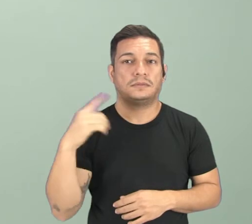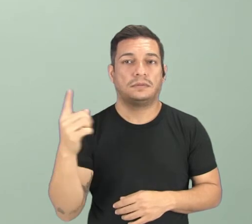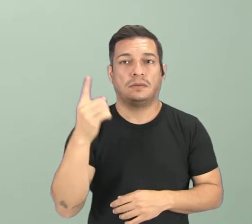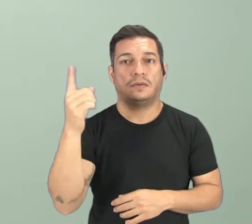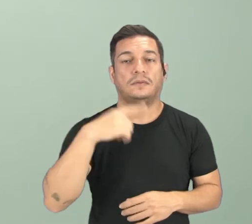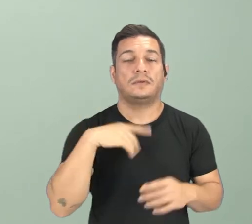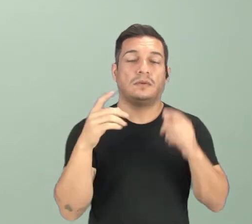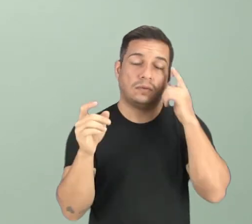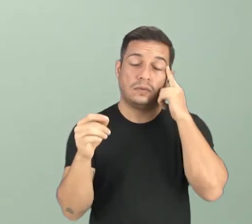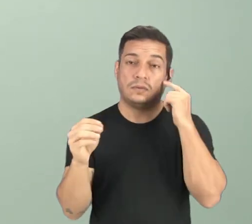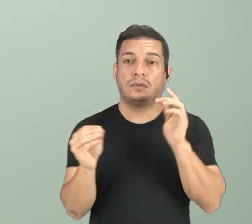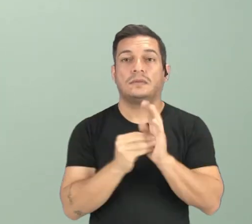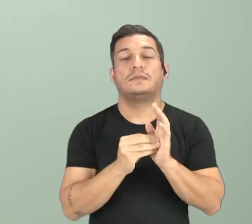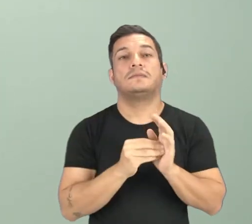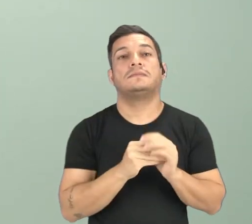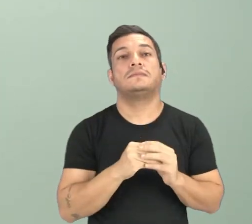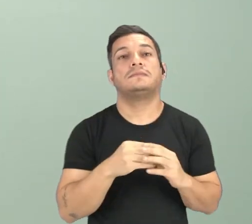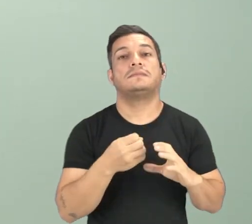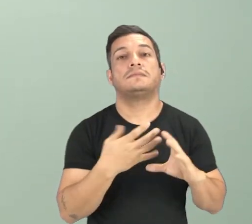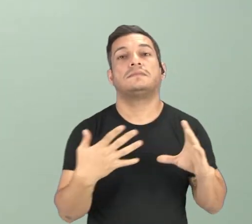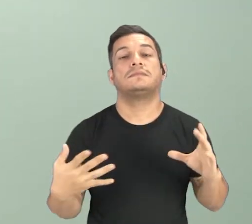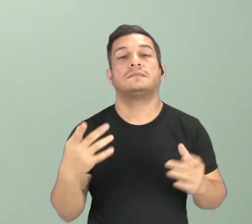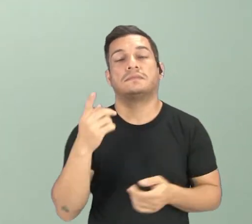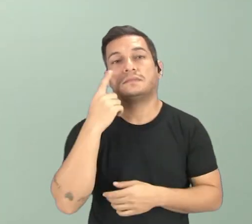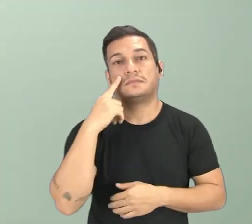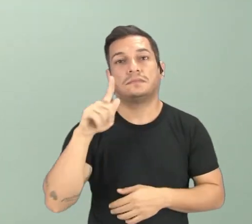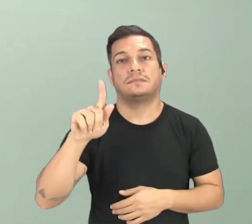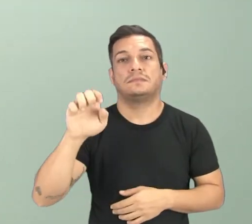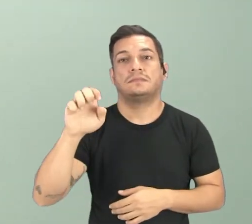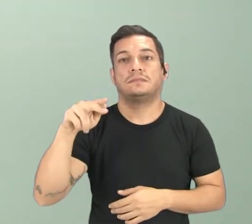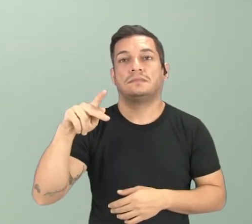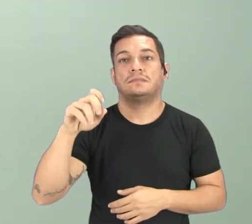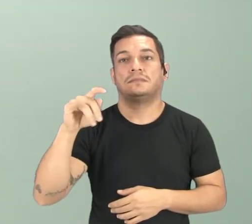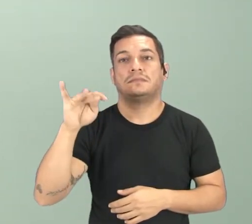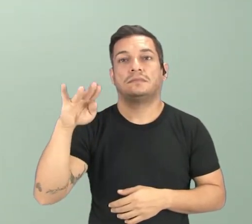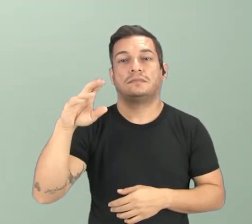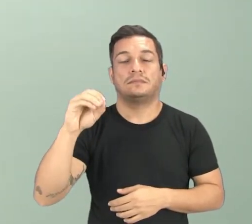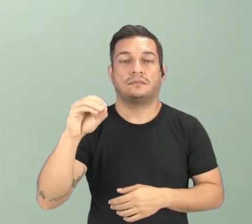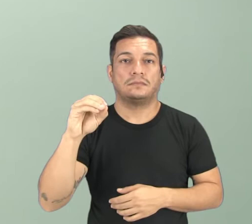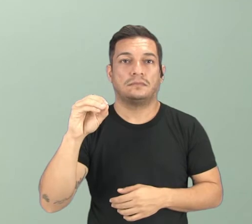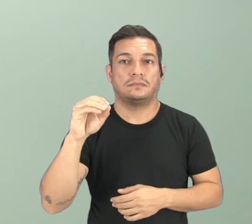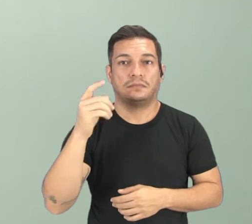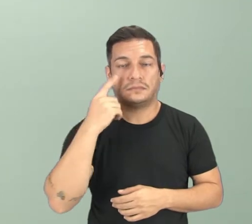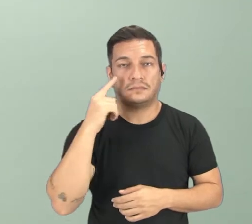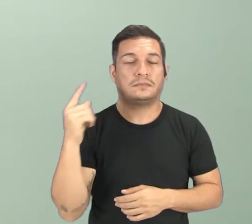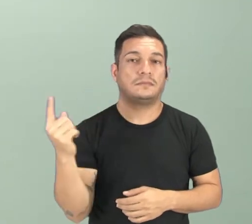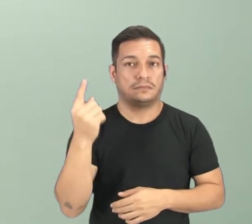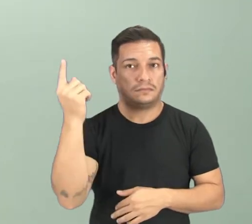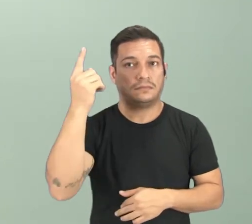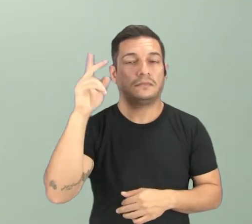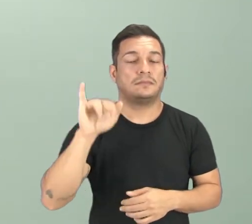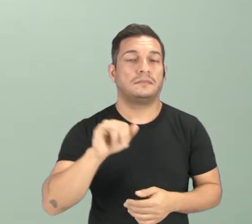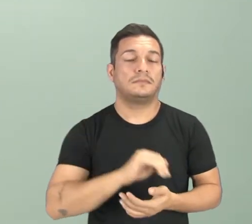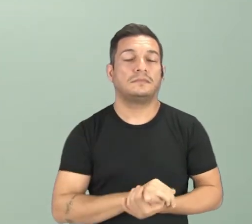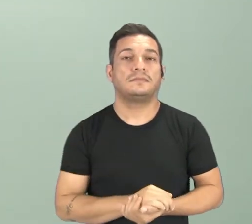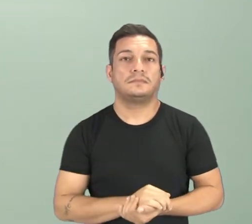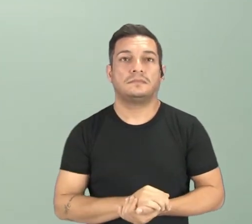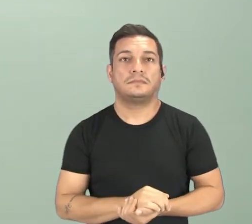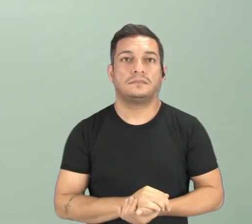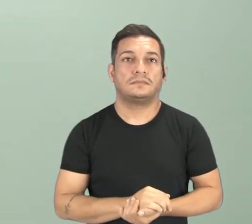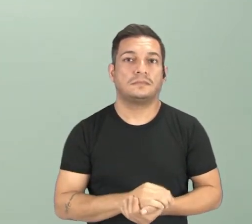eu adicionar a característica adicionar o genótipo daquela pessoa, um pouco mais alta ela vai ficando. Então